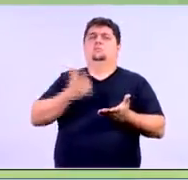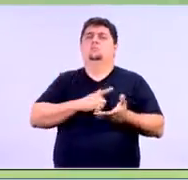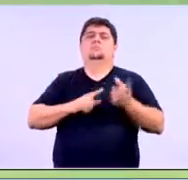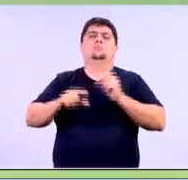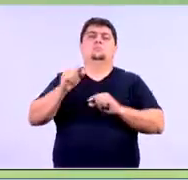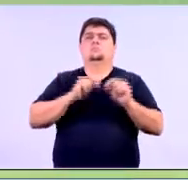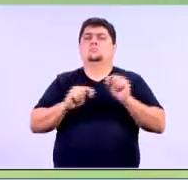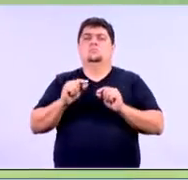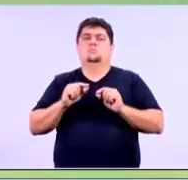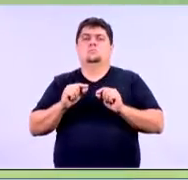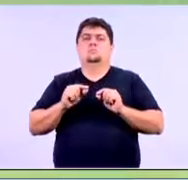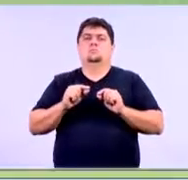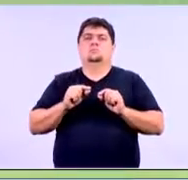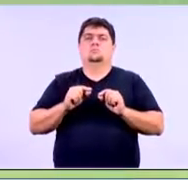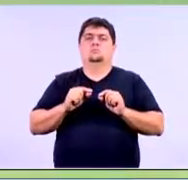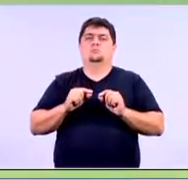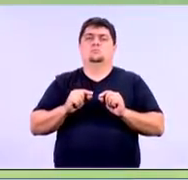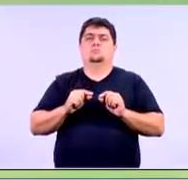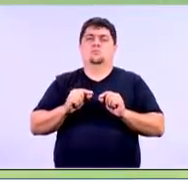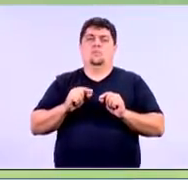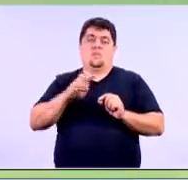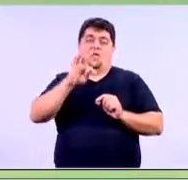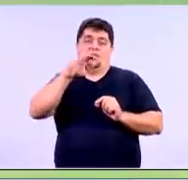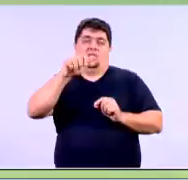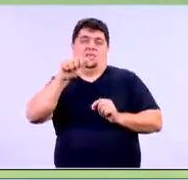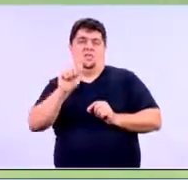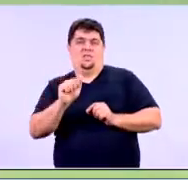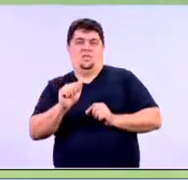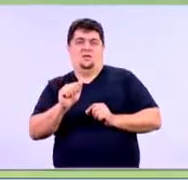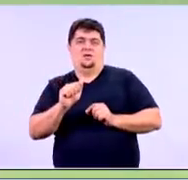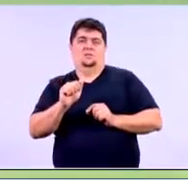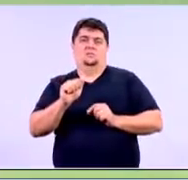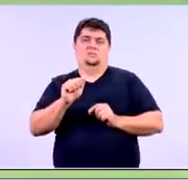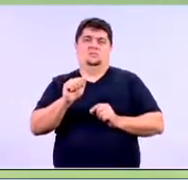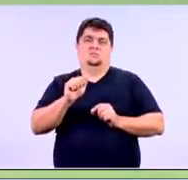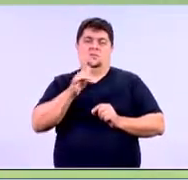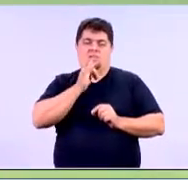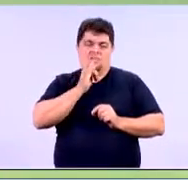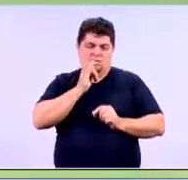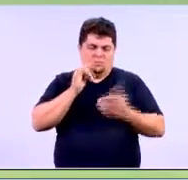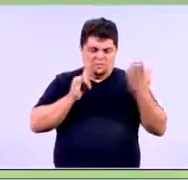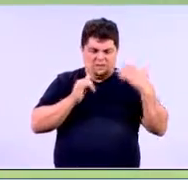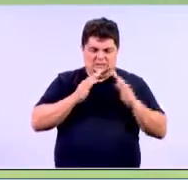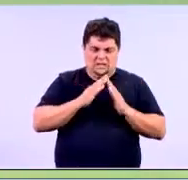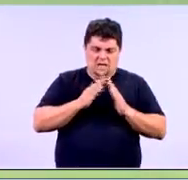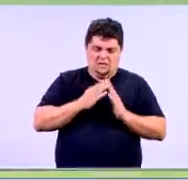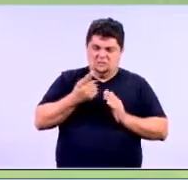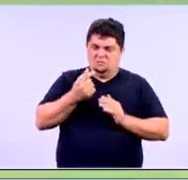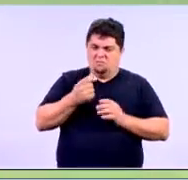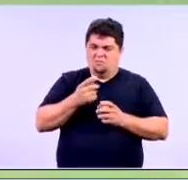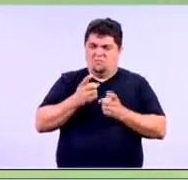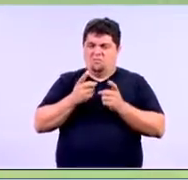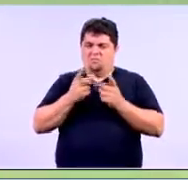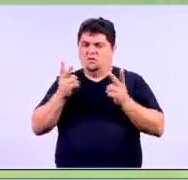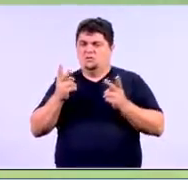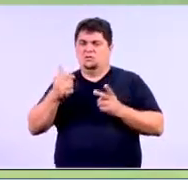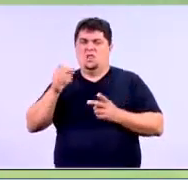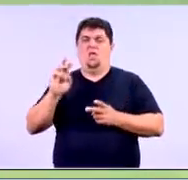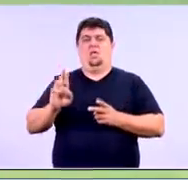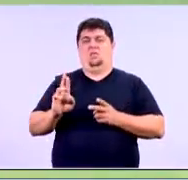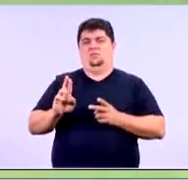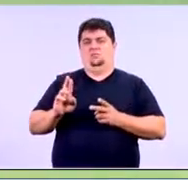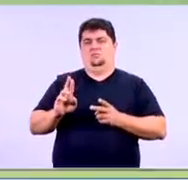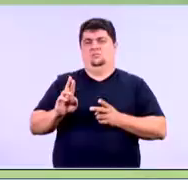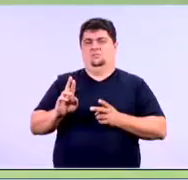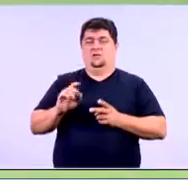casa, essa taxa de melhoria, se a sua casa, por exemplo, valia R$10, com